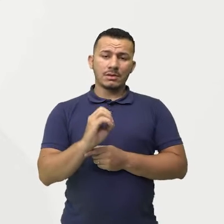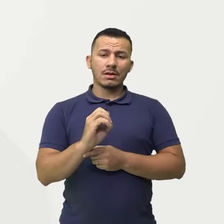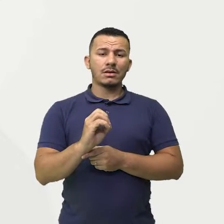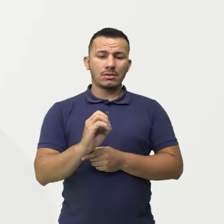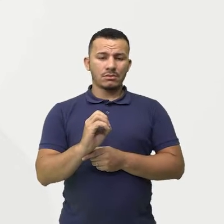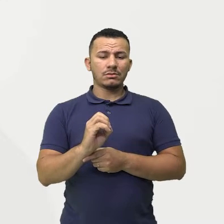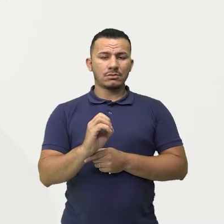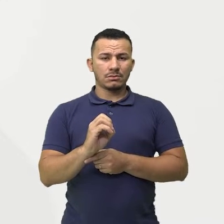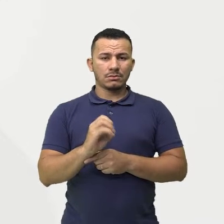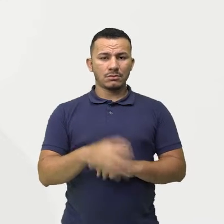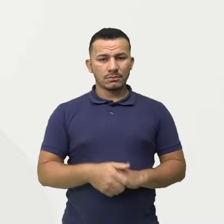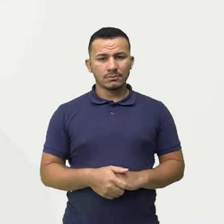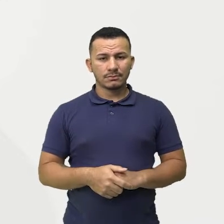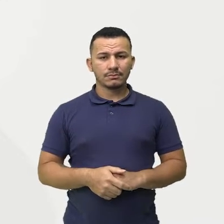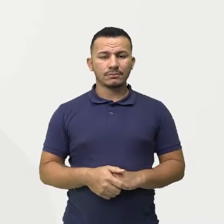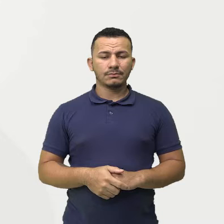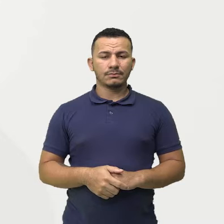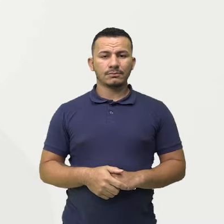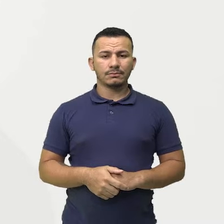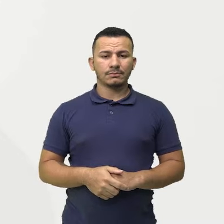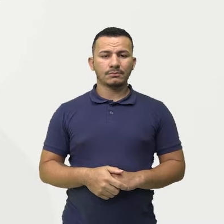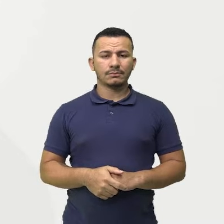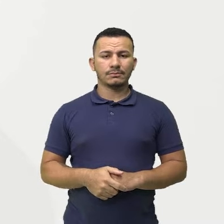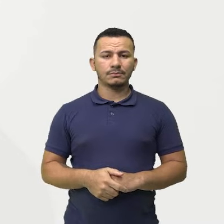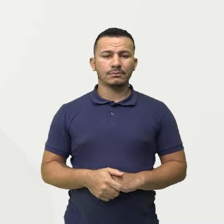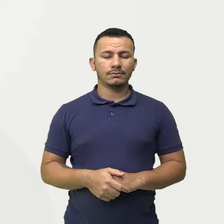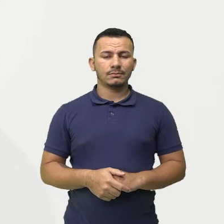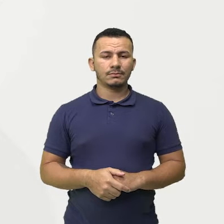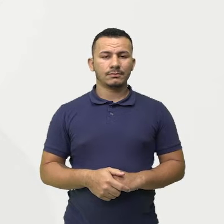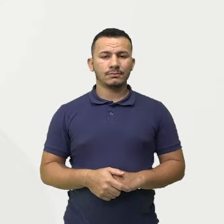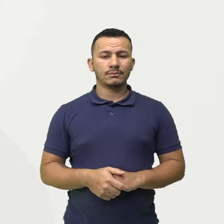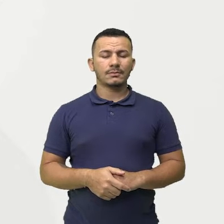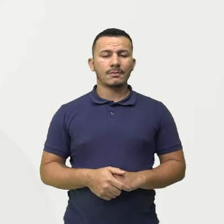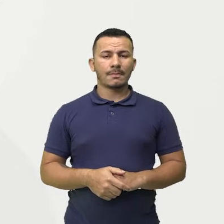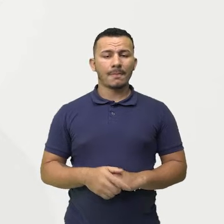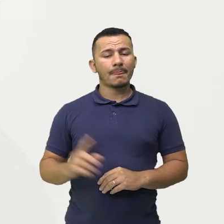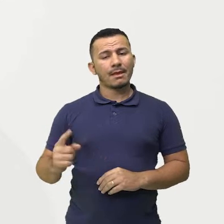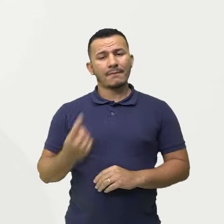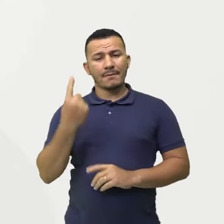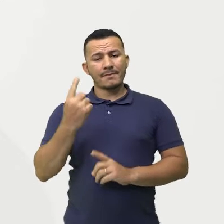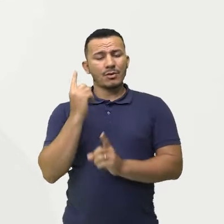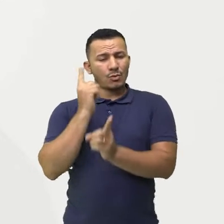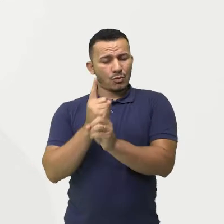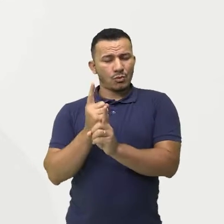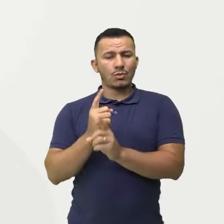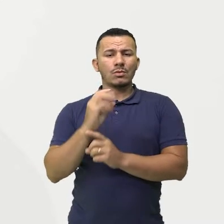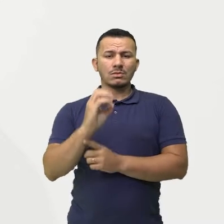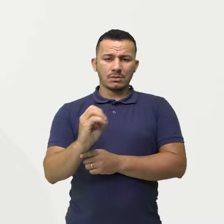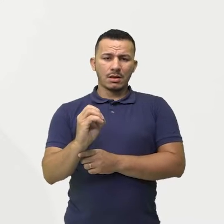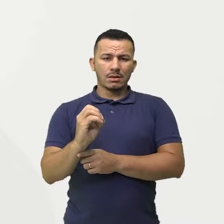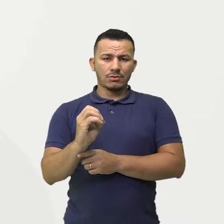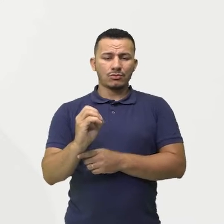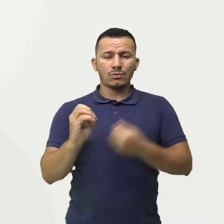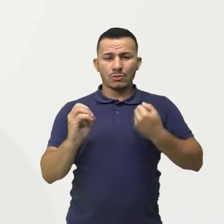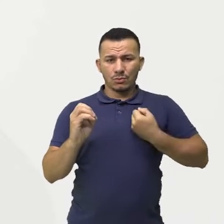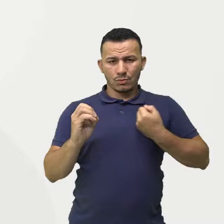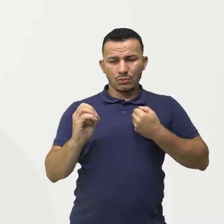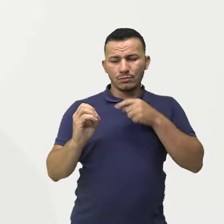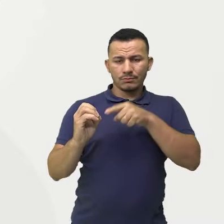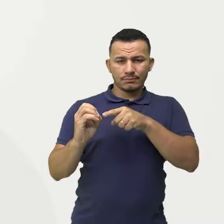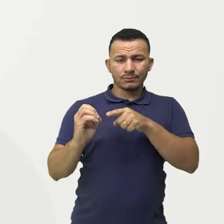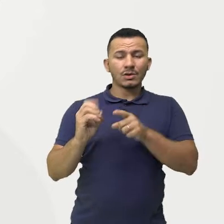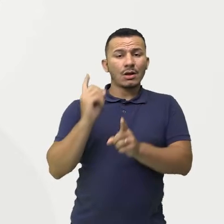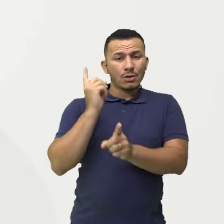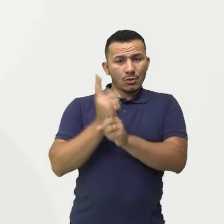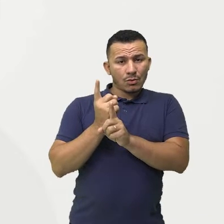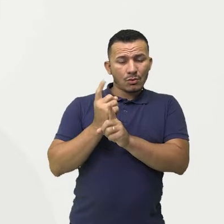Você localiza logo. Ó, localizar quem? O zero. Tá aqui, ó. A partir